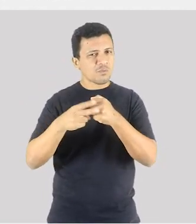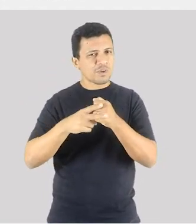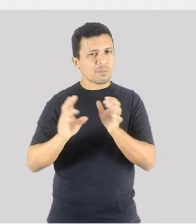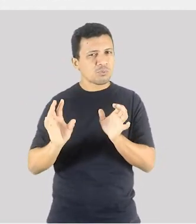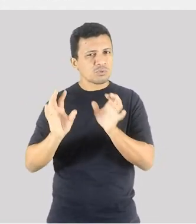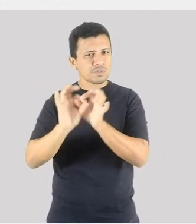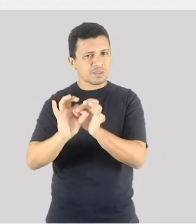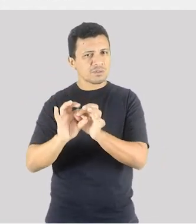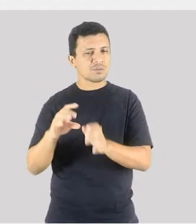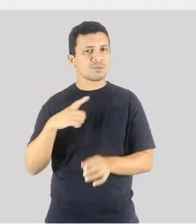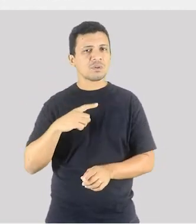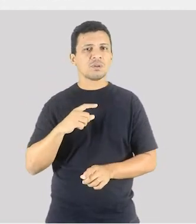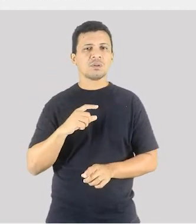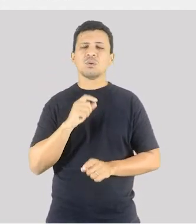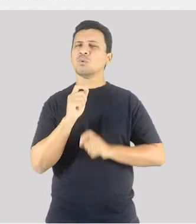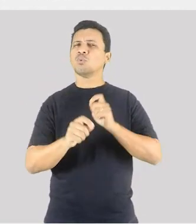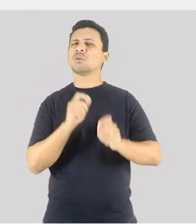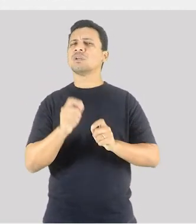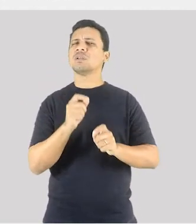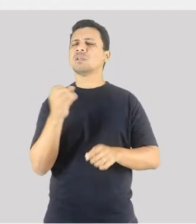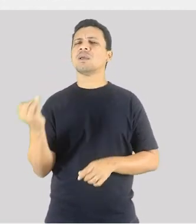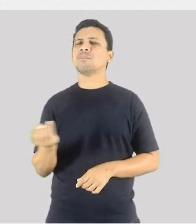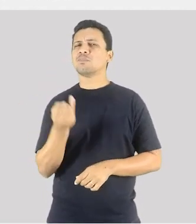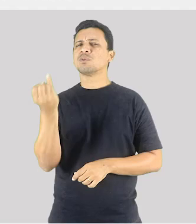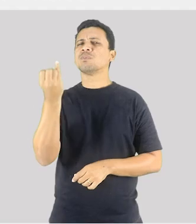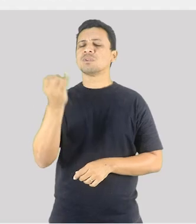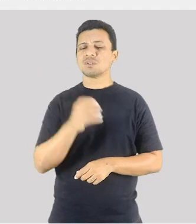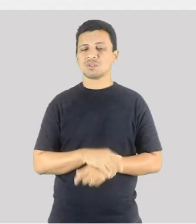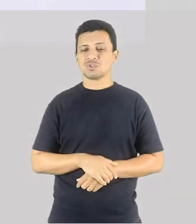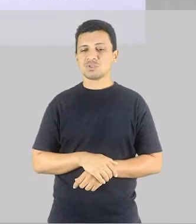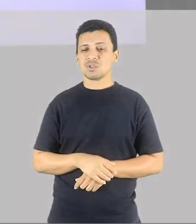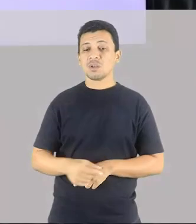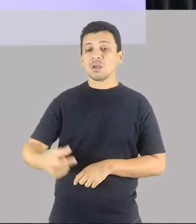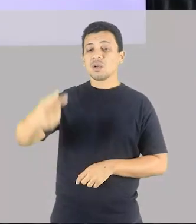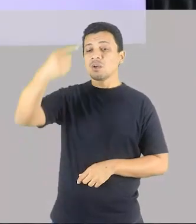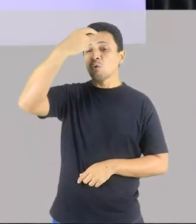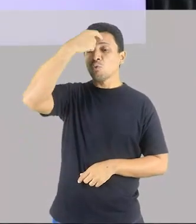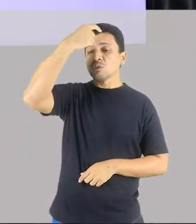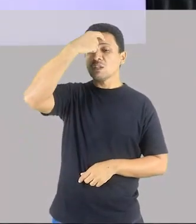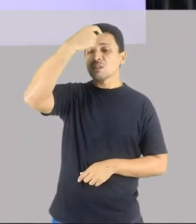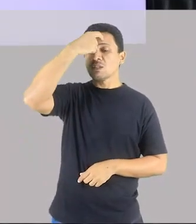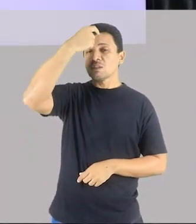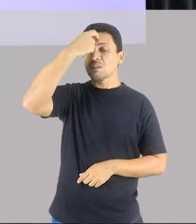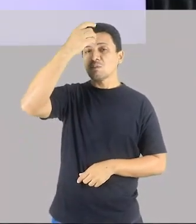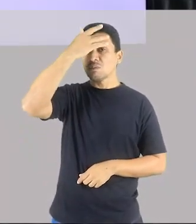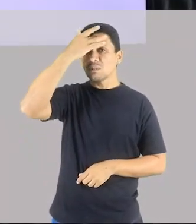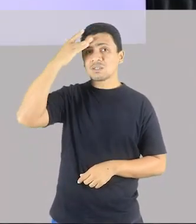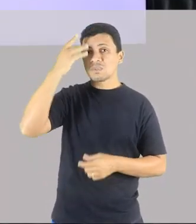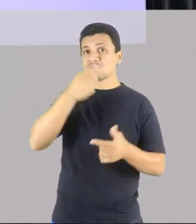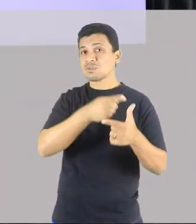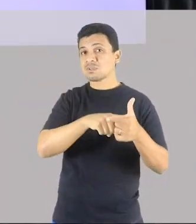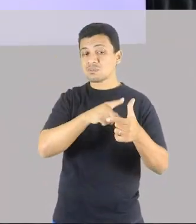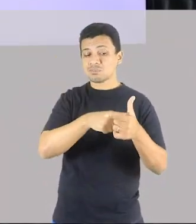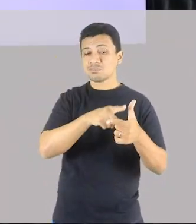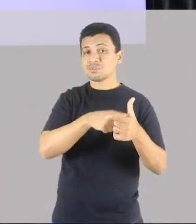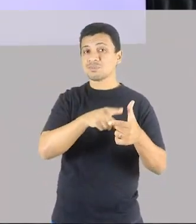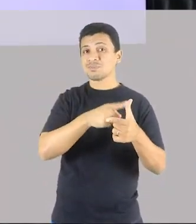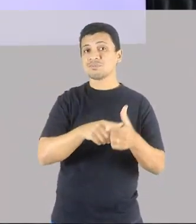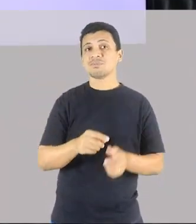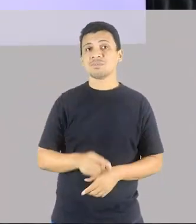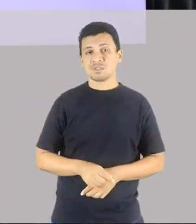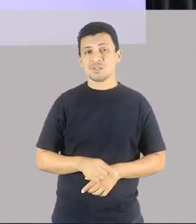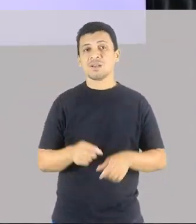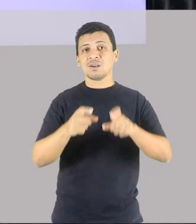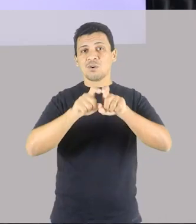é muito importante, né? Se a gente fizer a pergunta, a conscientização das pessoas em relação ao problema. Aqui eu tenho uma